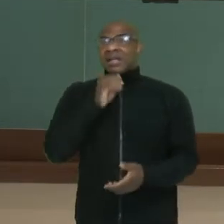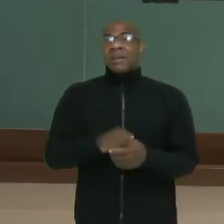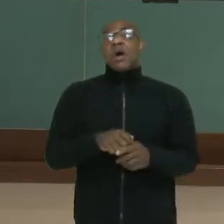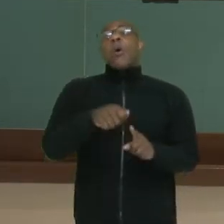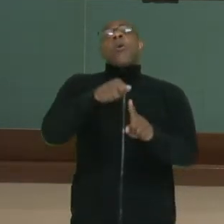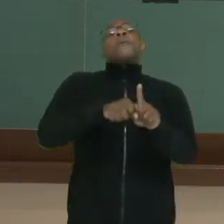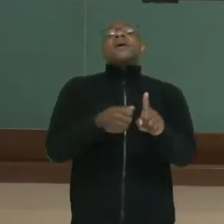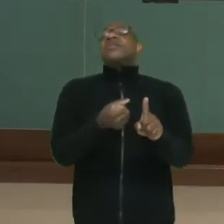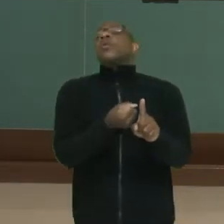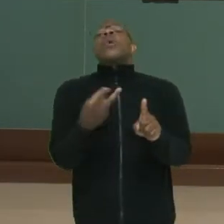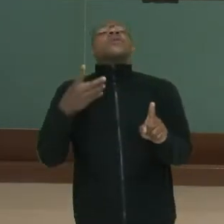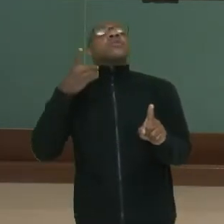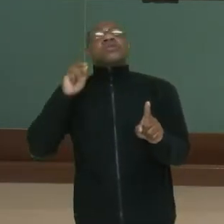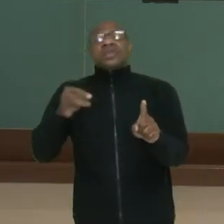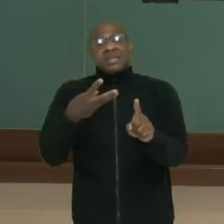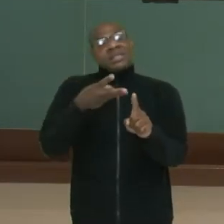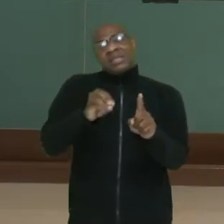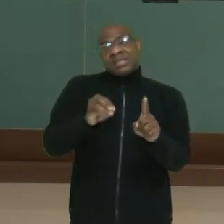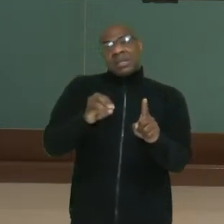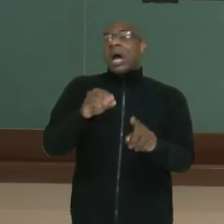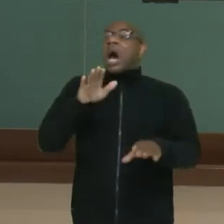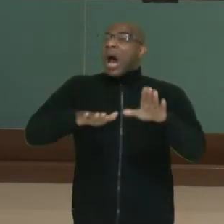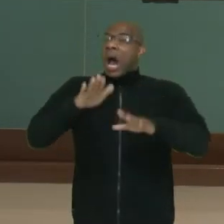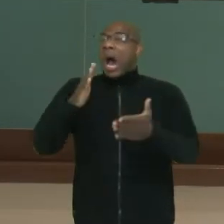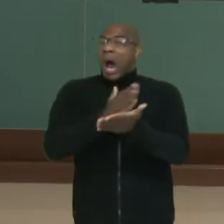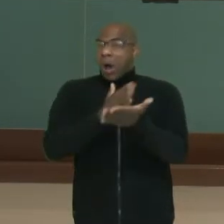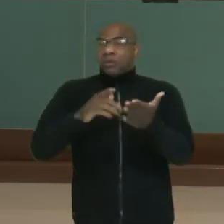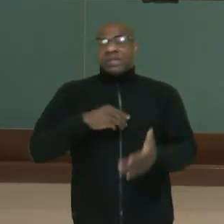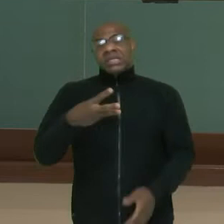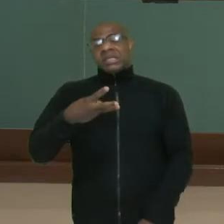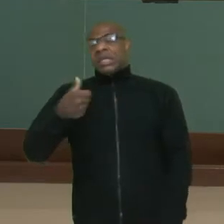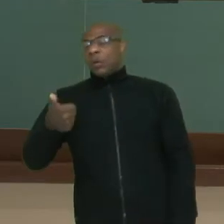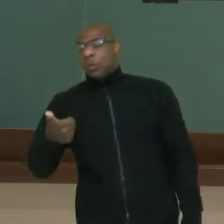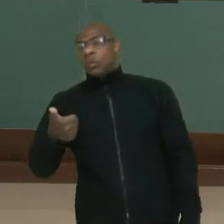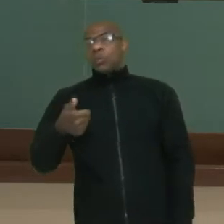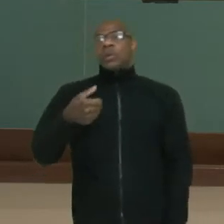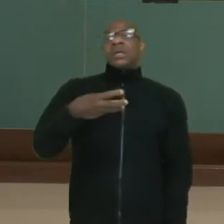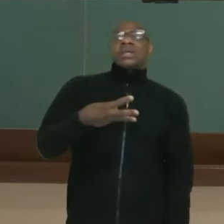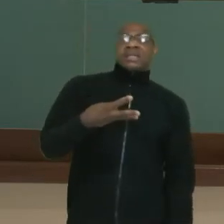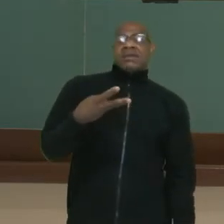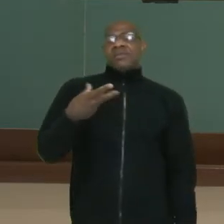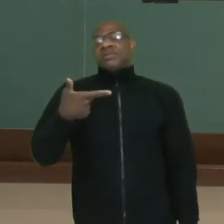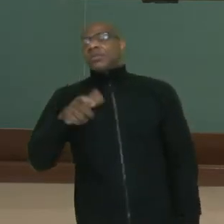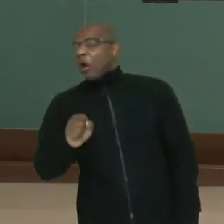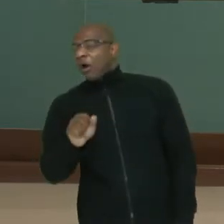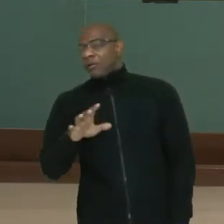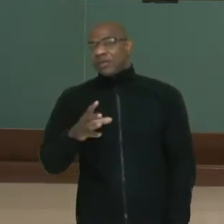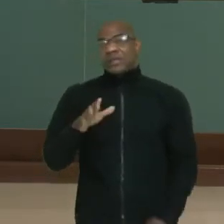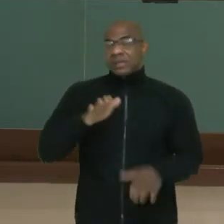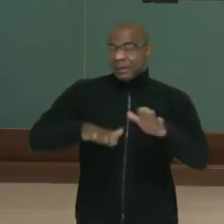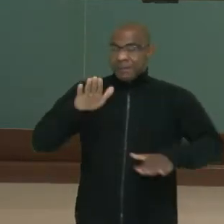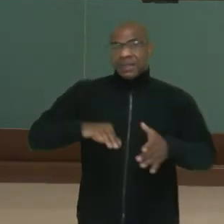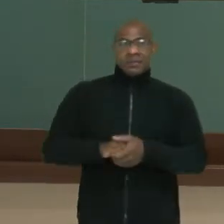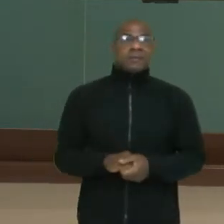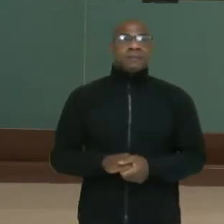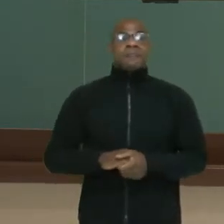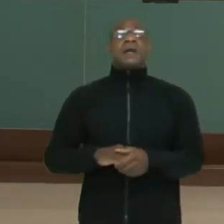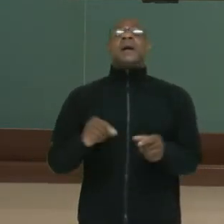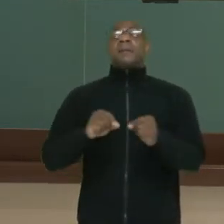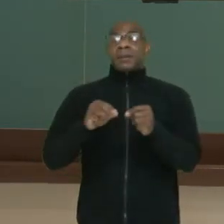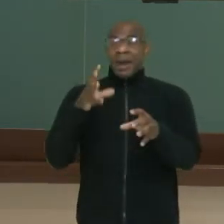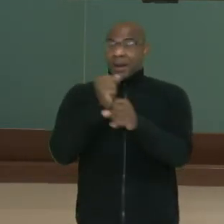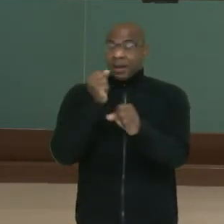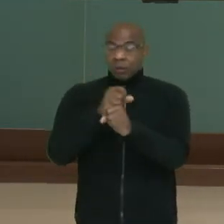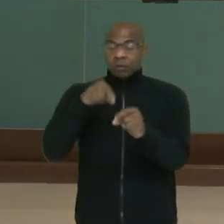30, embora alguns meses tenha 31, de repente outro mês tenha 28 ou 29, para efeito de contas,